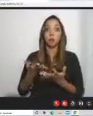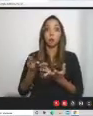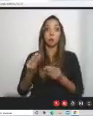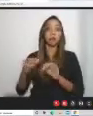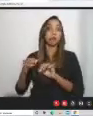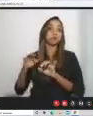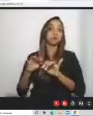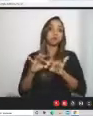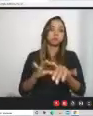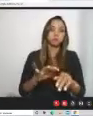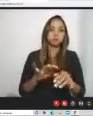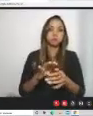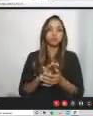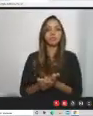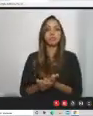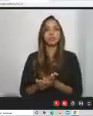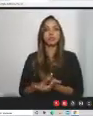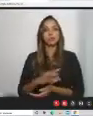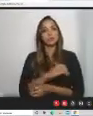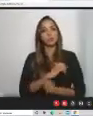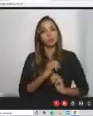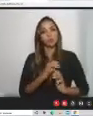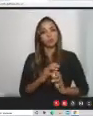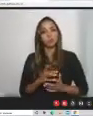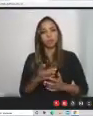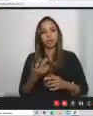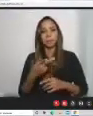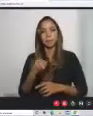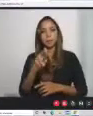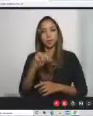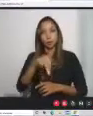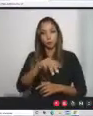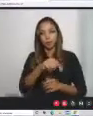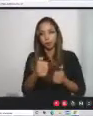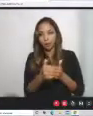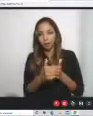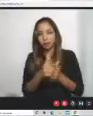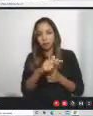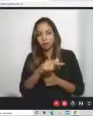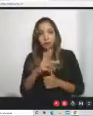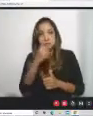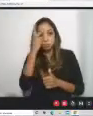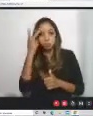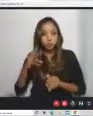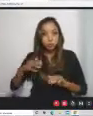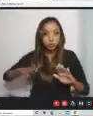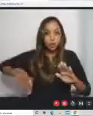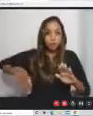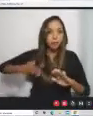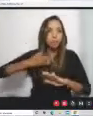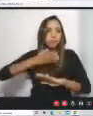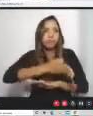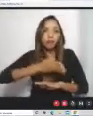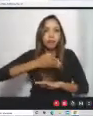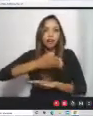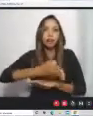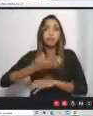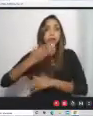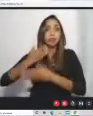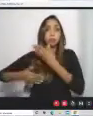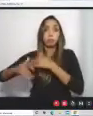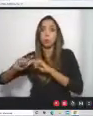aquela parte que fica ali em Pinhum, né, de Cotovelo, que fica em Pinhum. Eu nunca vi tanta gente frequentando a praia, só por causa da obra do calçadão e das